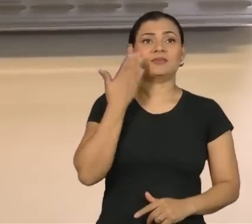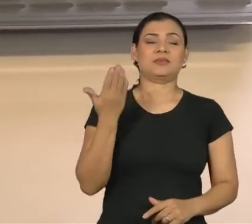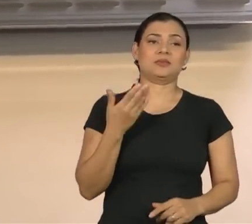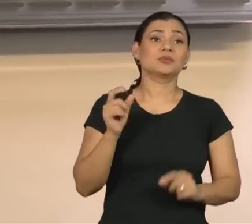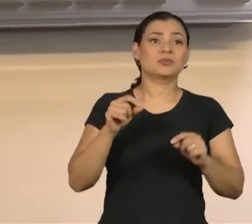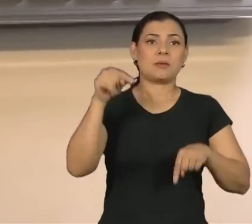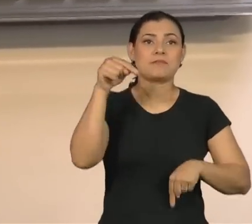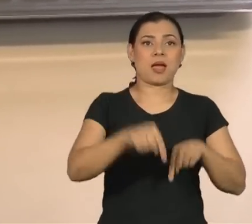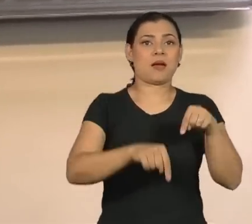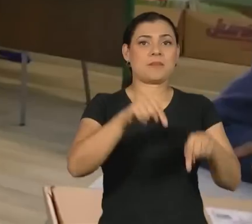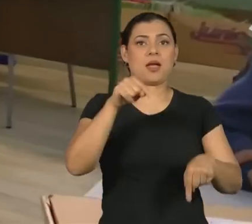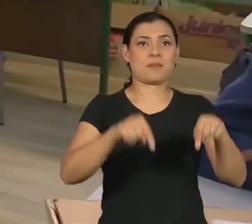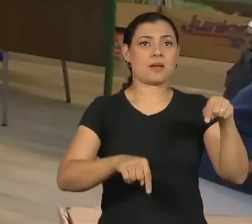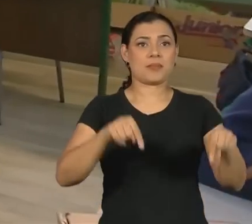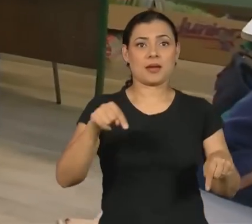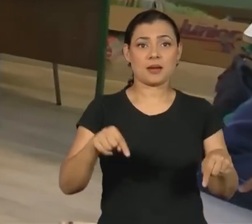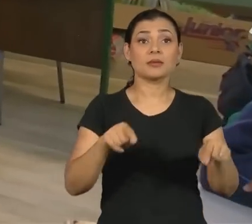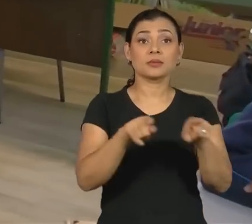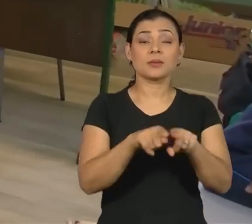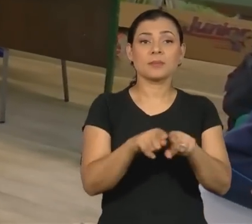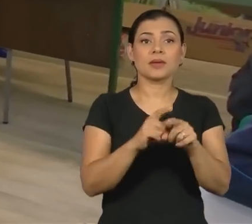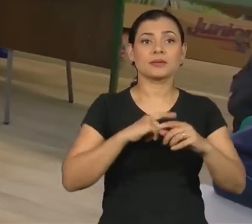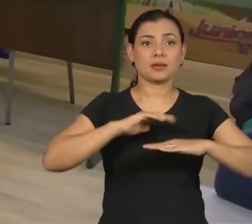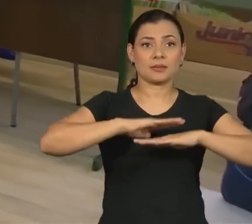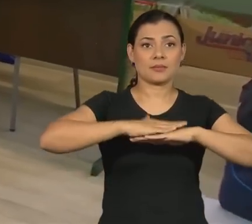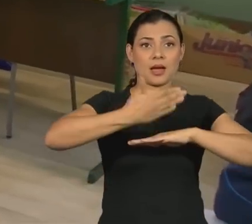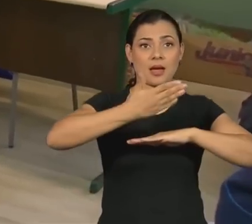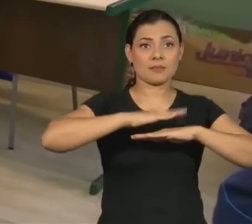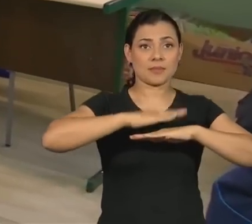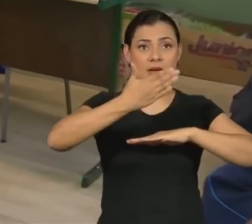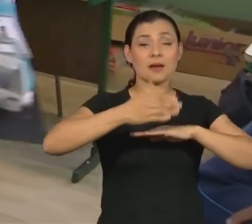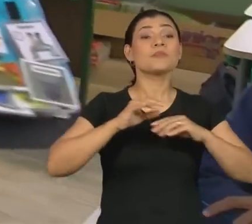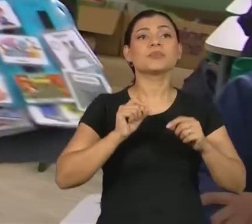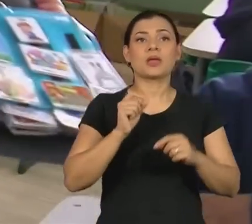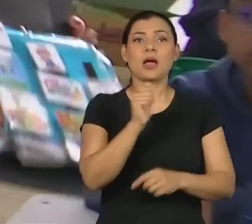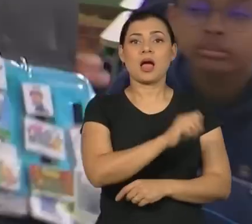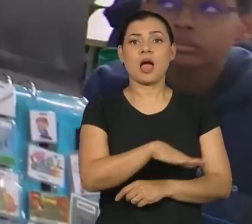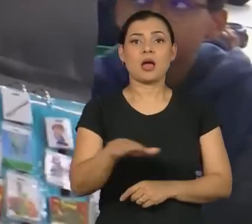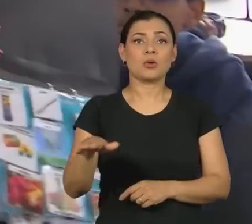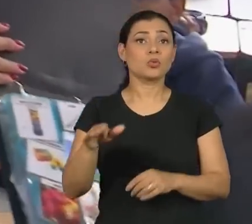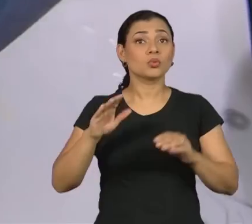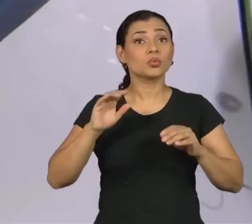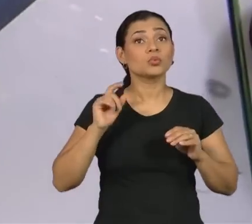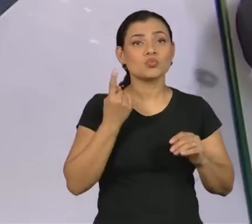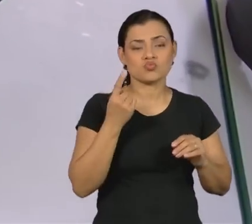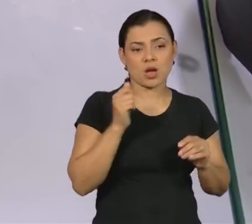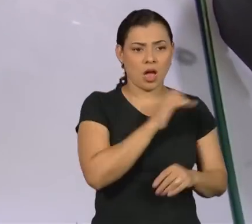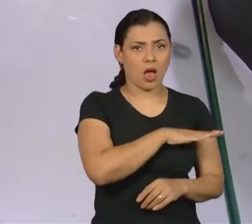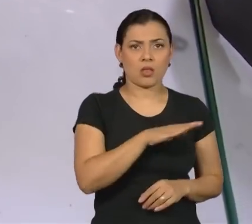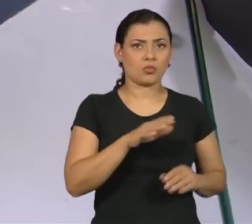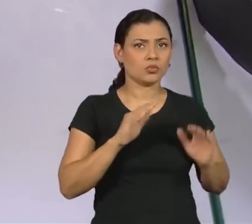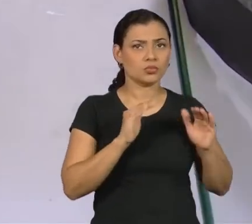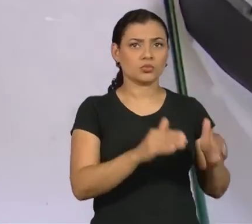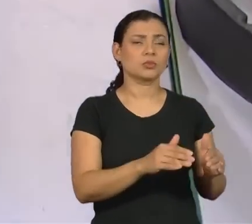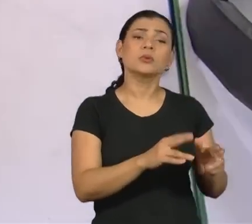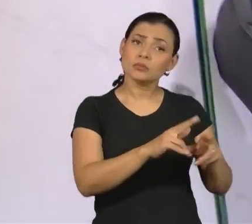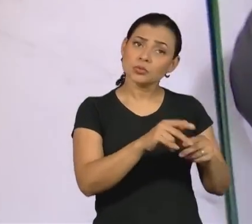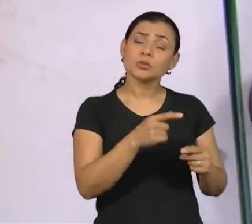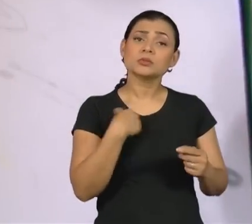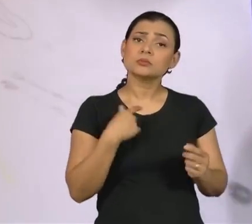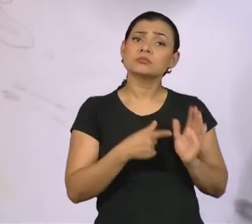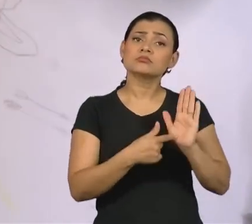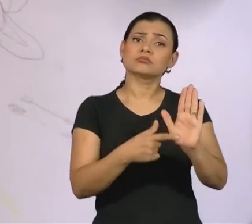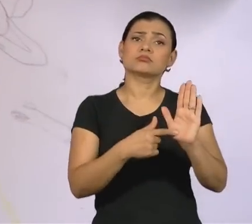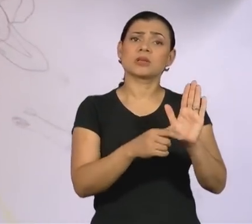da digitação. Aqui é uma prancha confeccionada para um aluno específico. Acho que a escola ela tem que